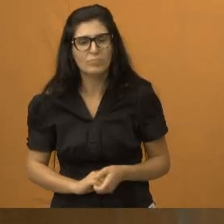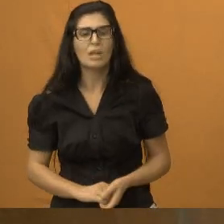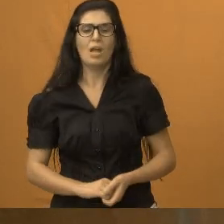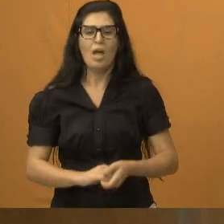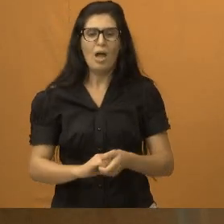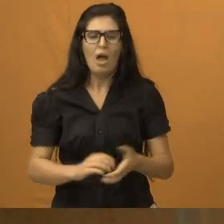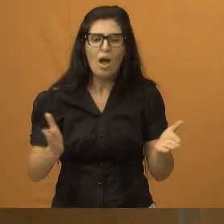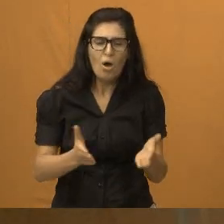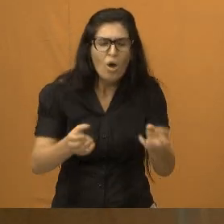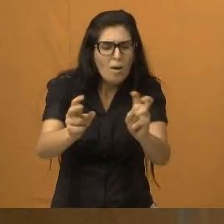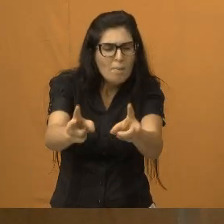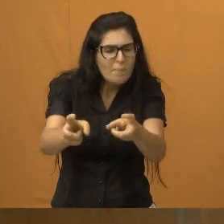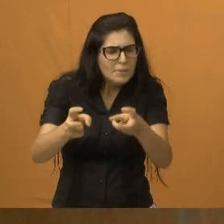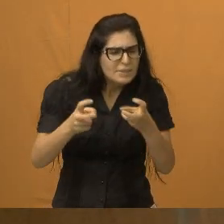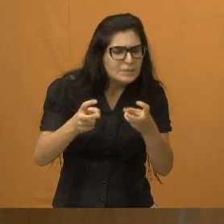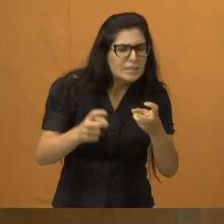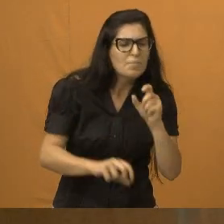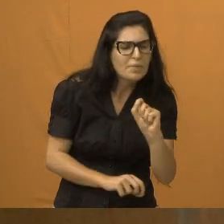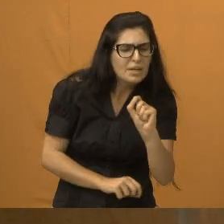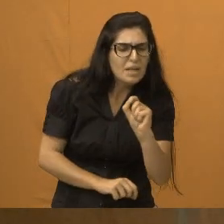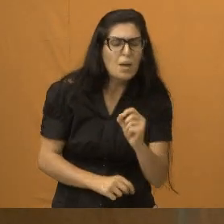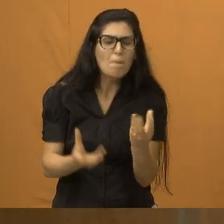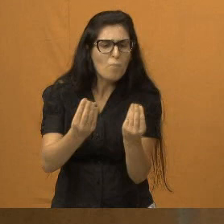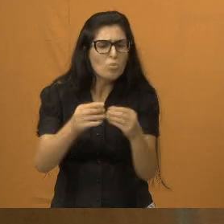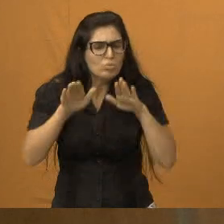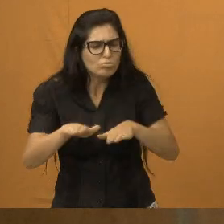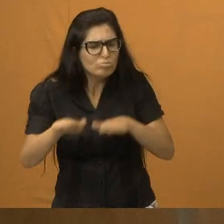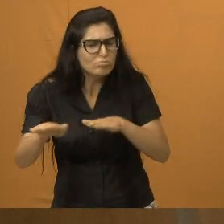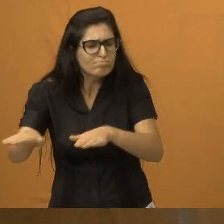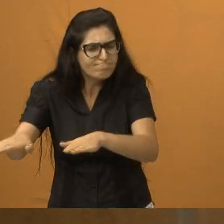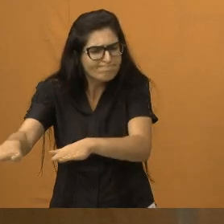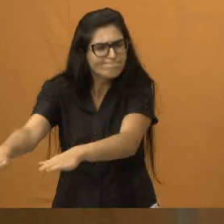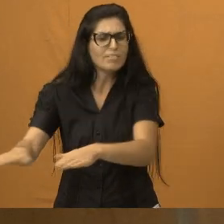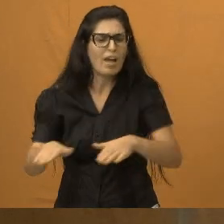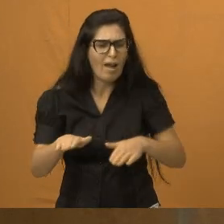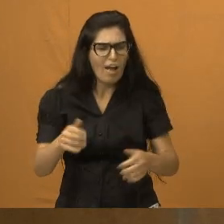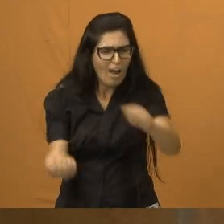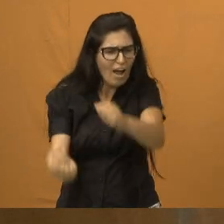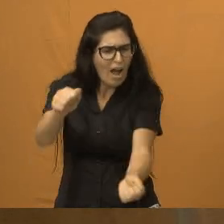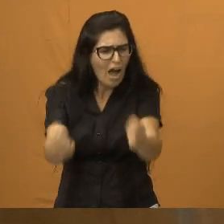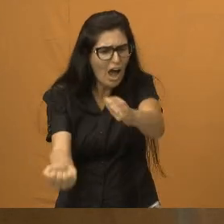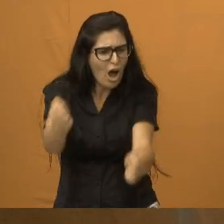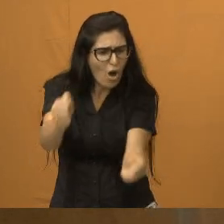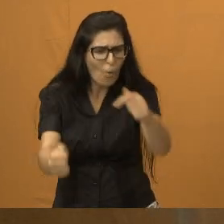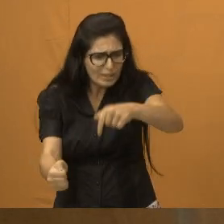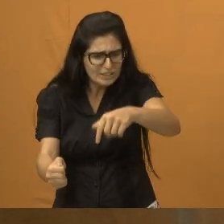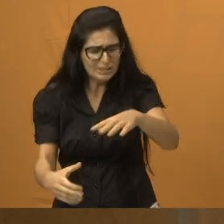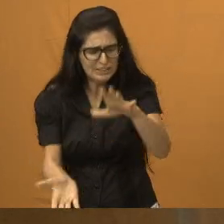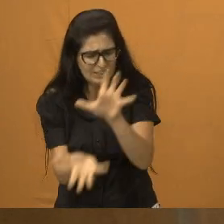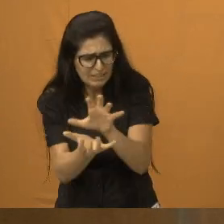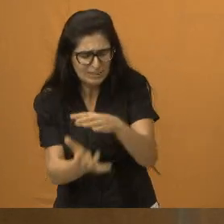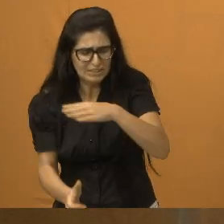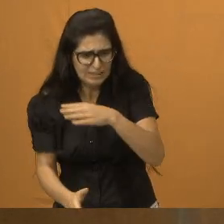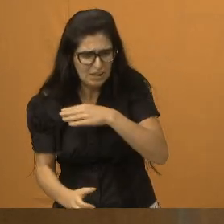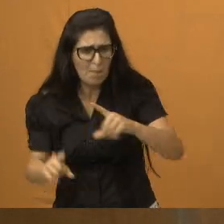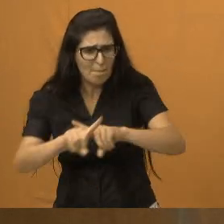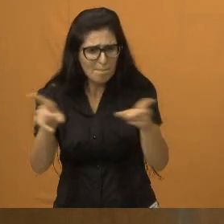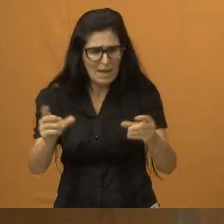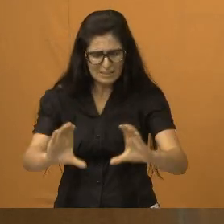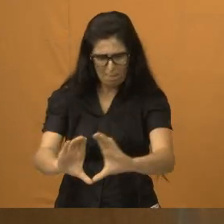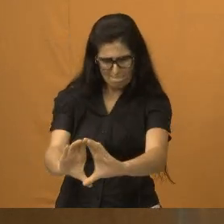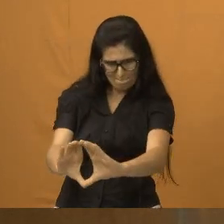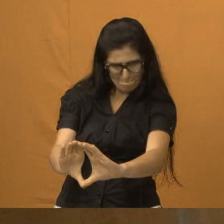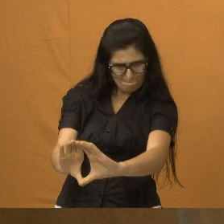inicialmente, eu percebo muitos veículos na cidade, mas com placas de outras cidades. Né, então, embora possa